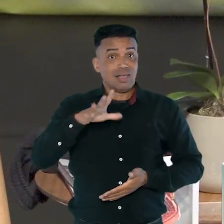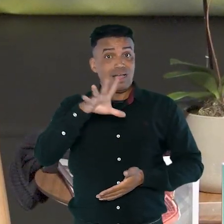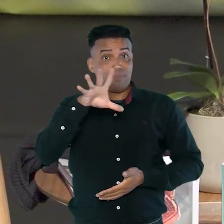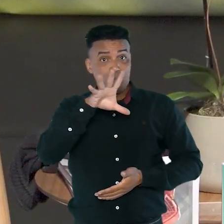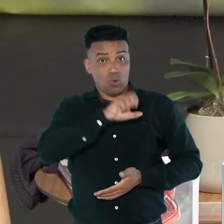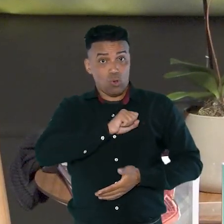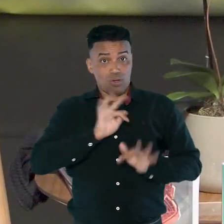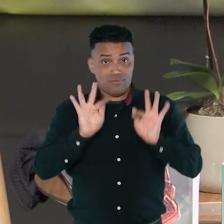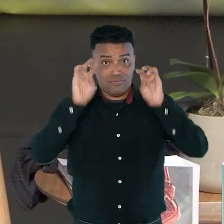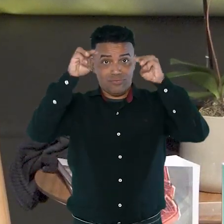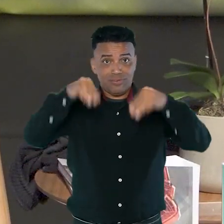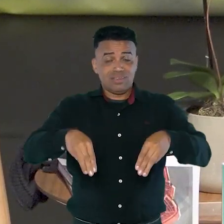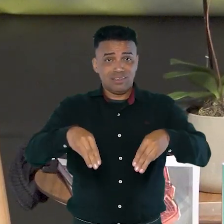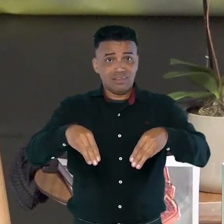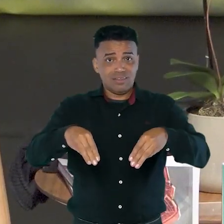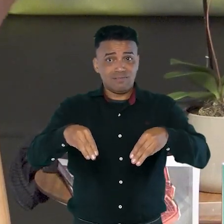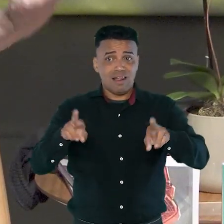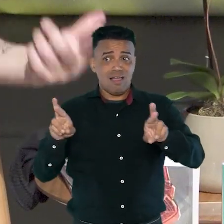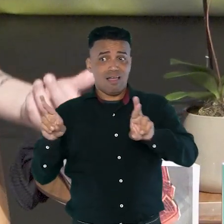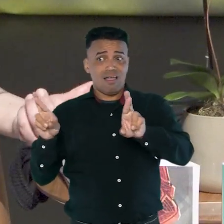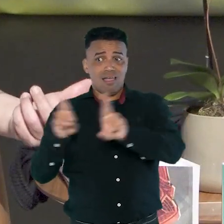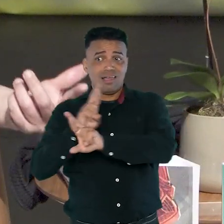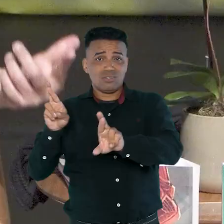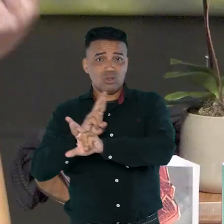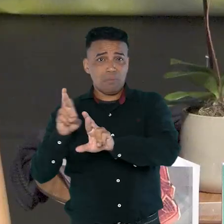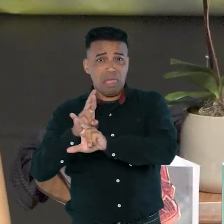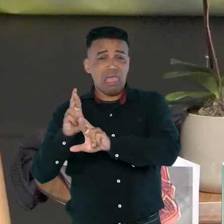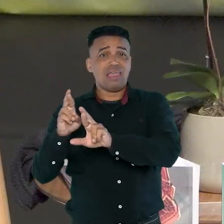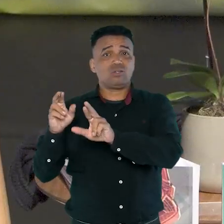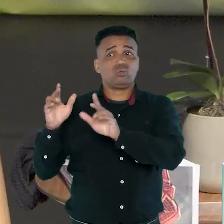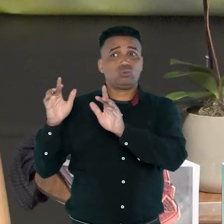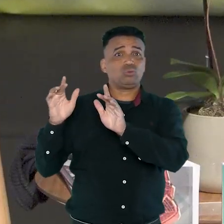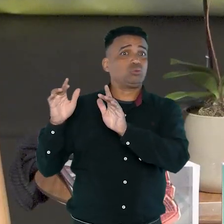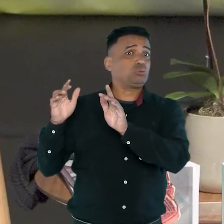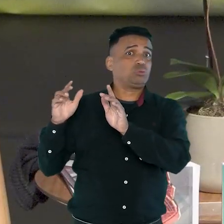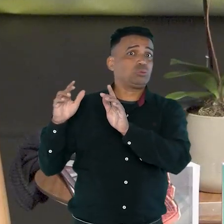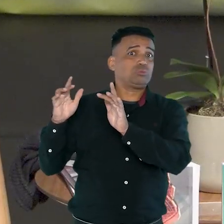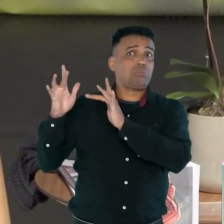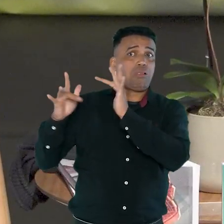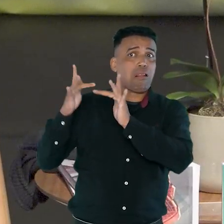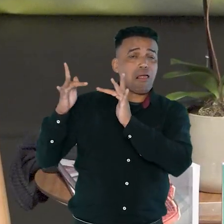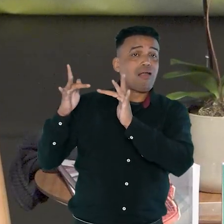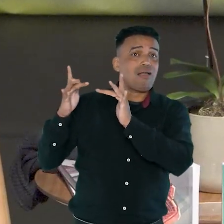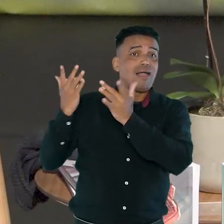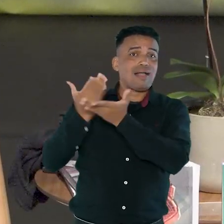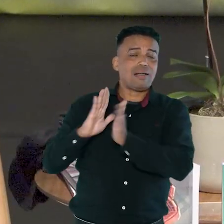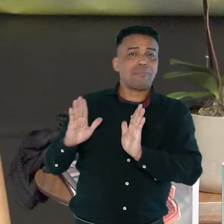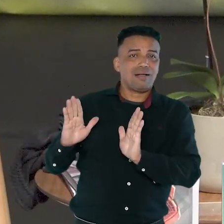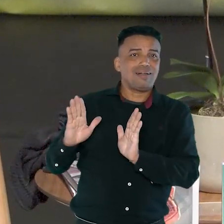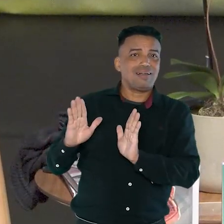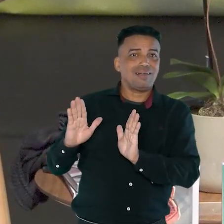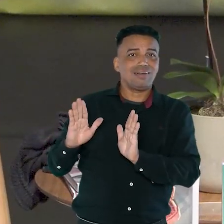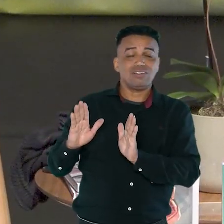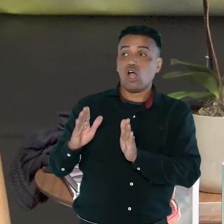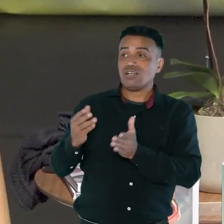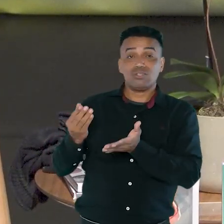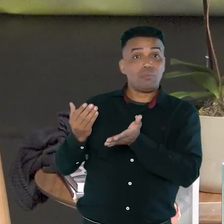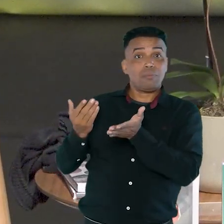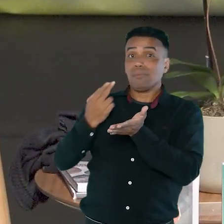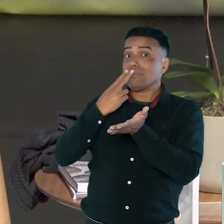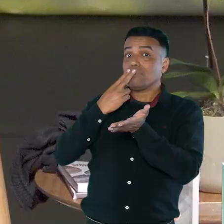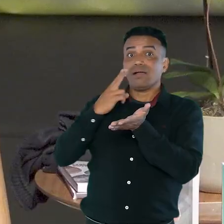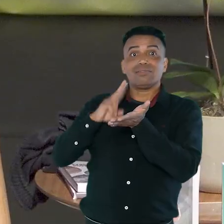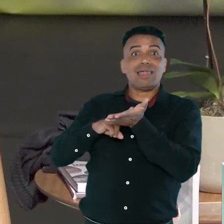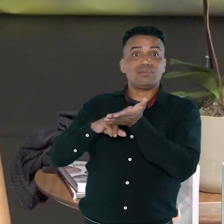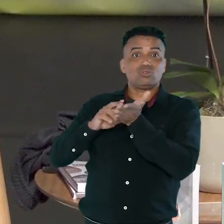Amor com Fim, que fala de um fim de um relacionamento. E várias pessoas falaram: ô Vaz, mandei esse poema para minha mina como